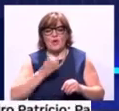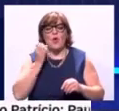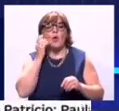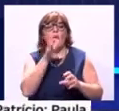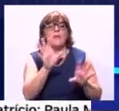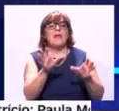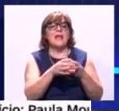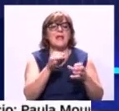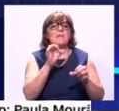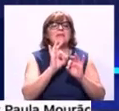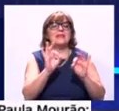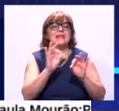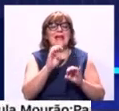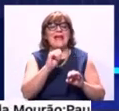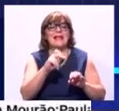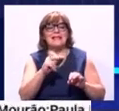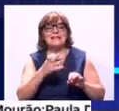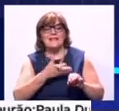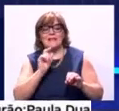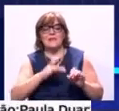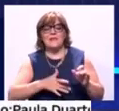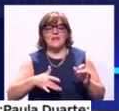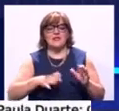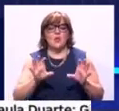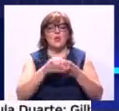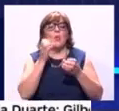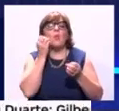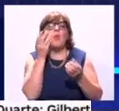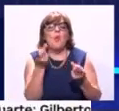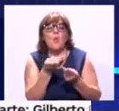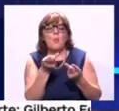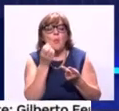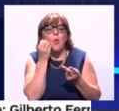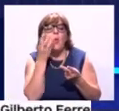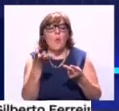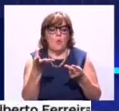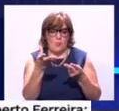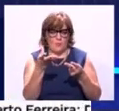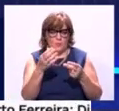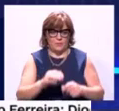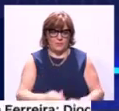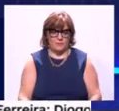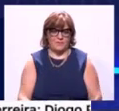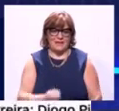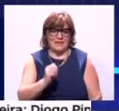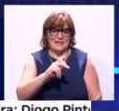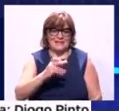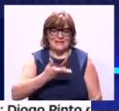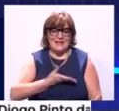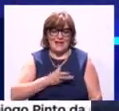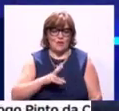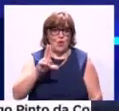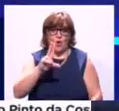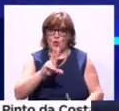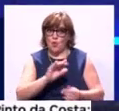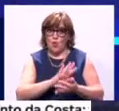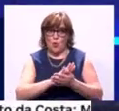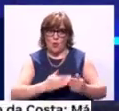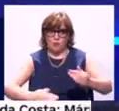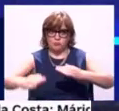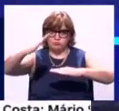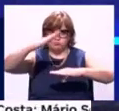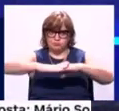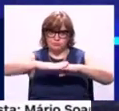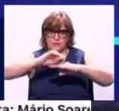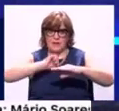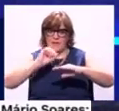sua equipa vai tratar a SAD e vai tratar a direção do clube? Repara, a SAD nunca pode se sobrepor ao Futebol Clube Porto.